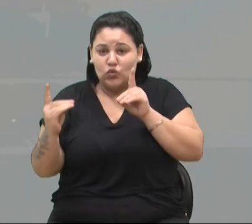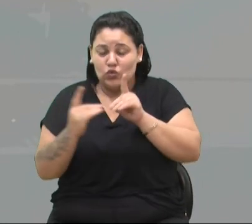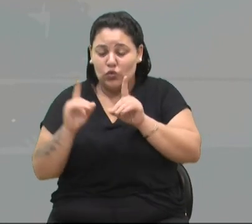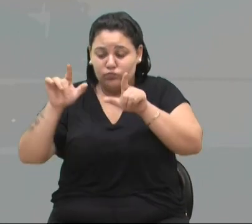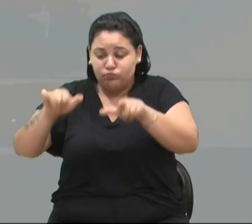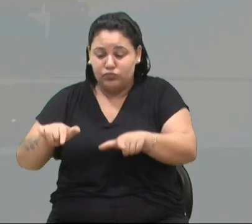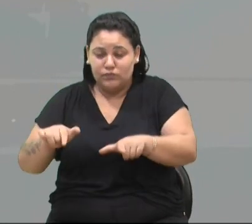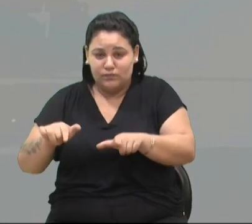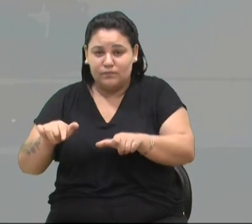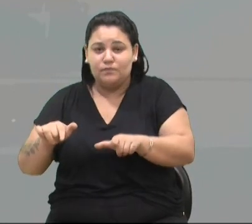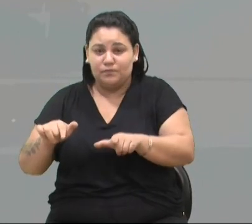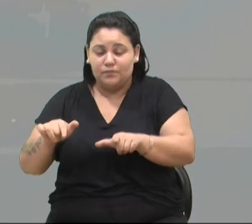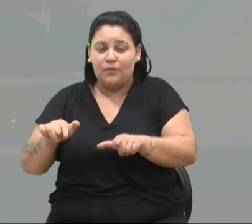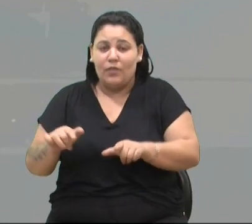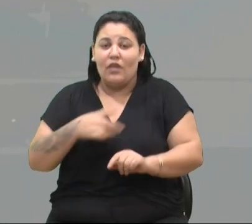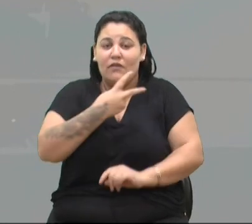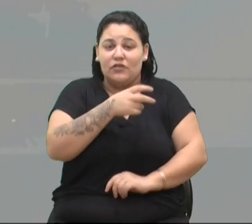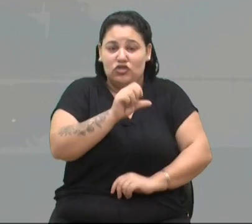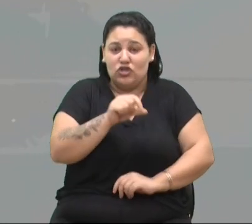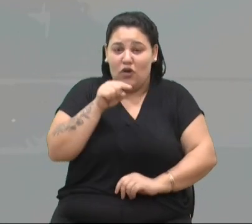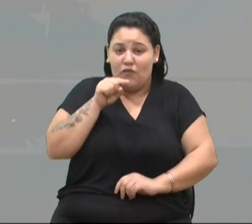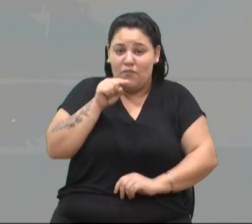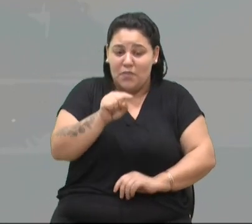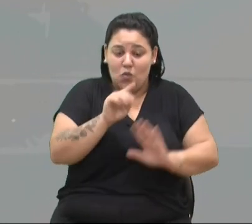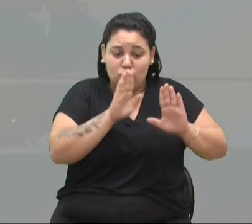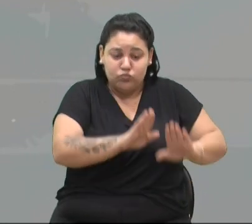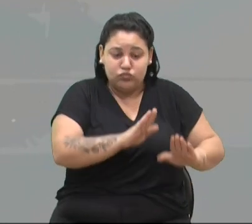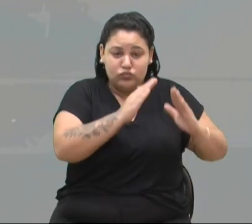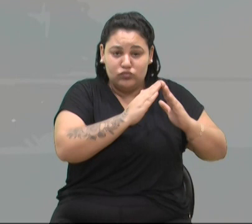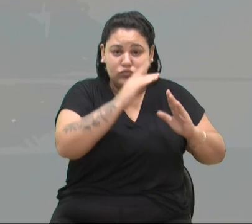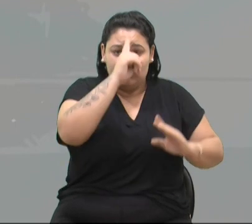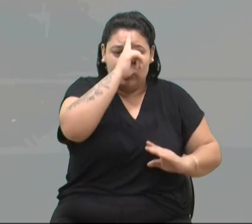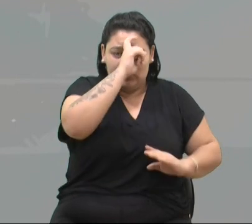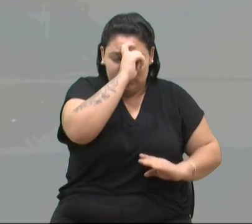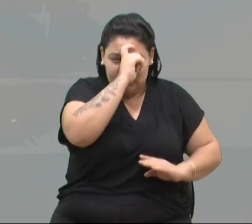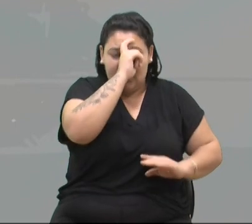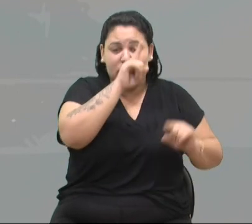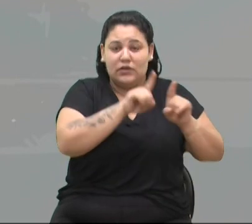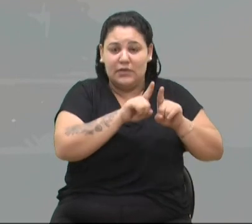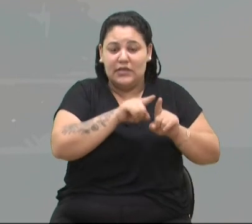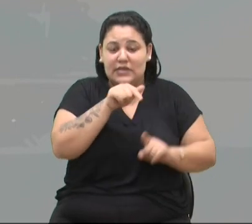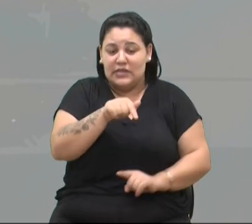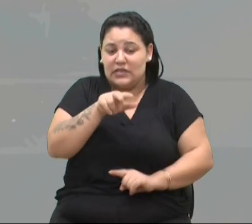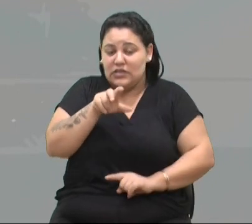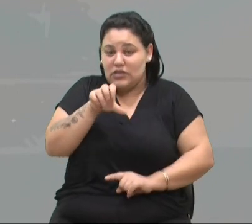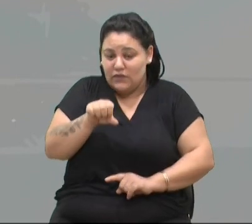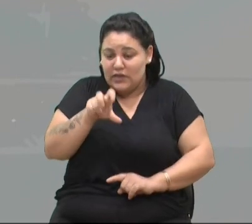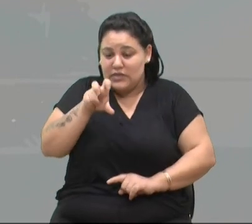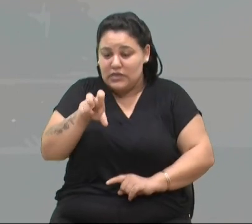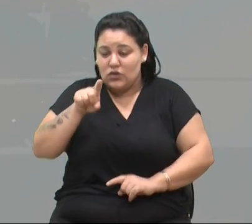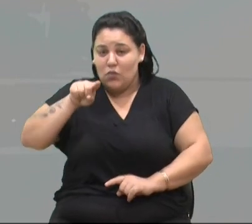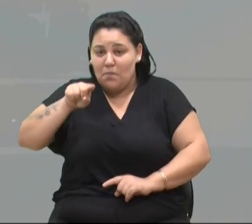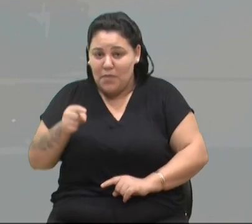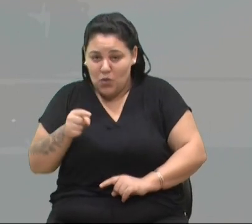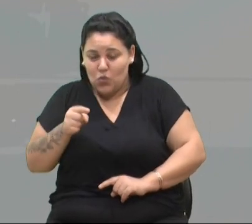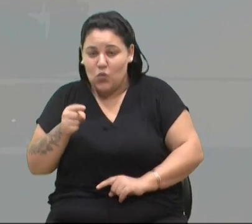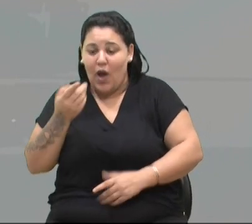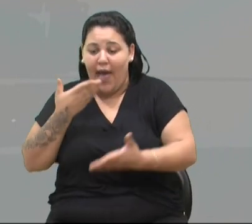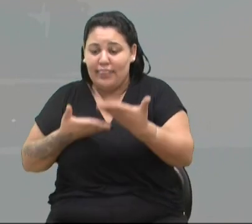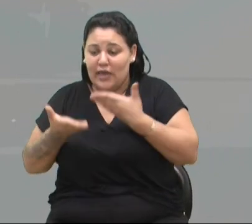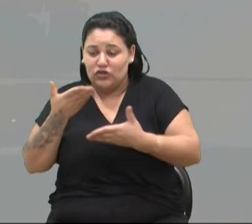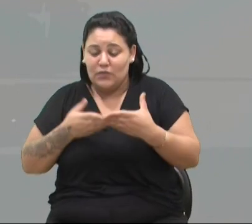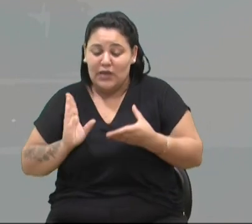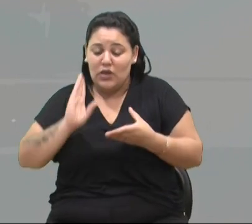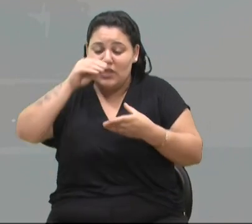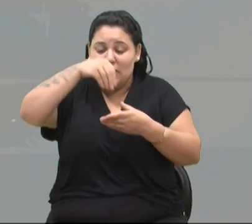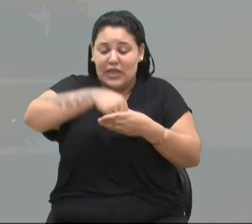ambulatoriais, 29 mil internações e 795 mil atendimentos ambulatoriais nos